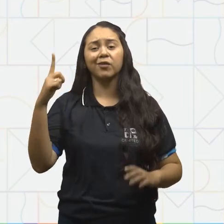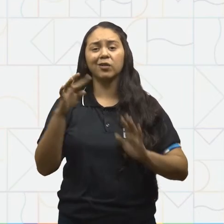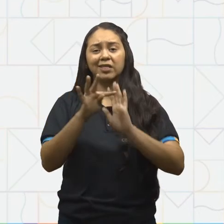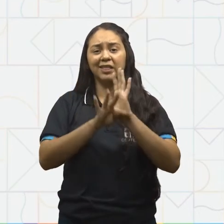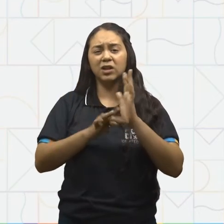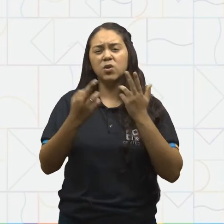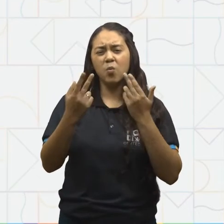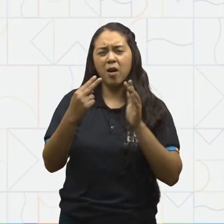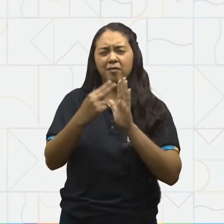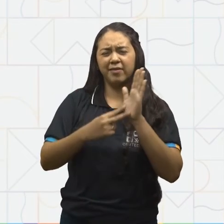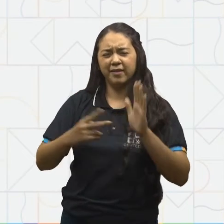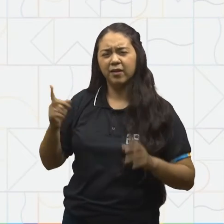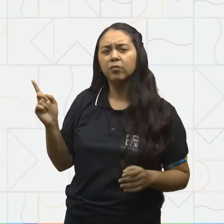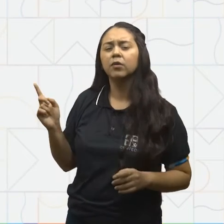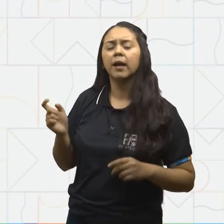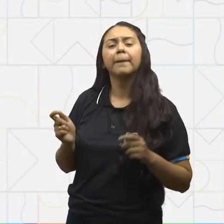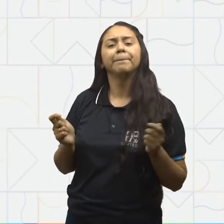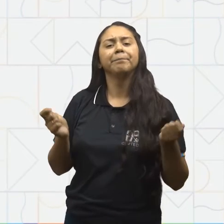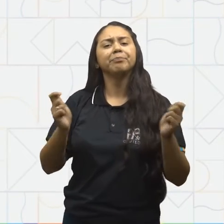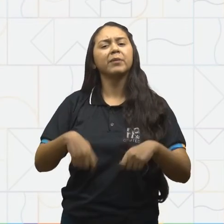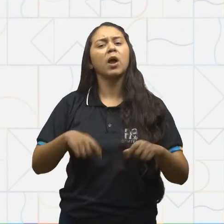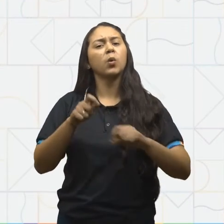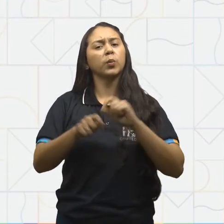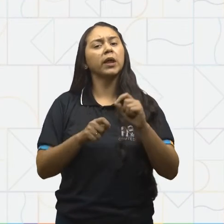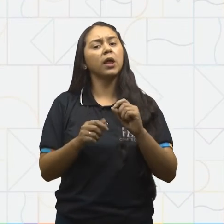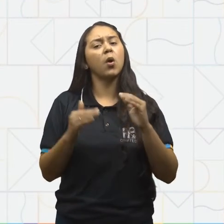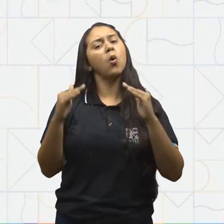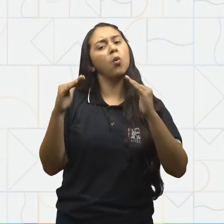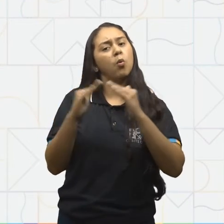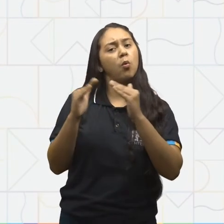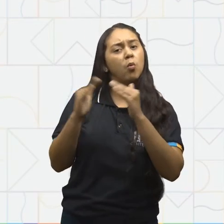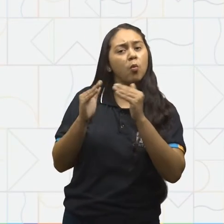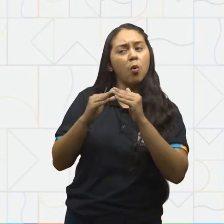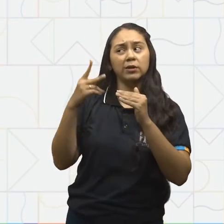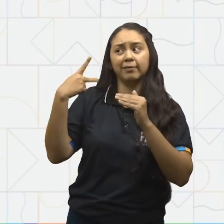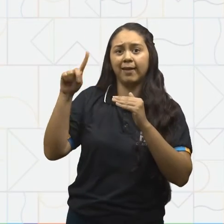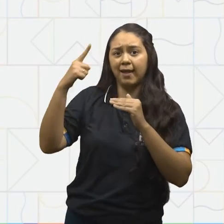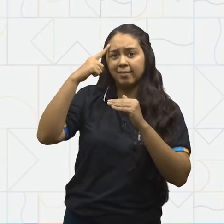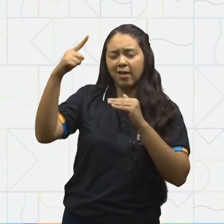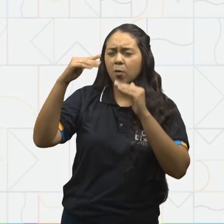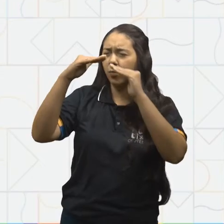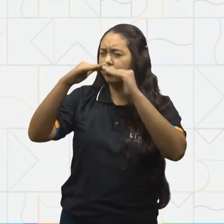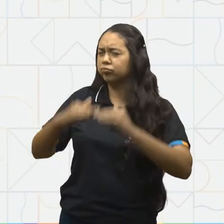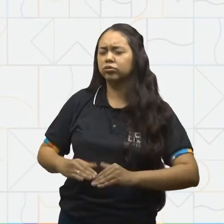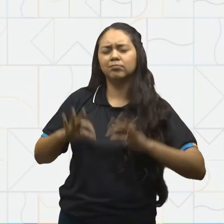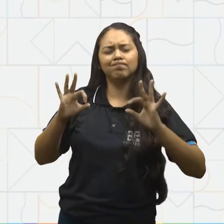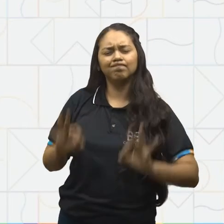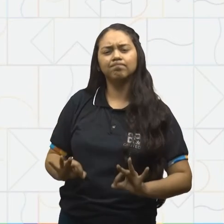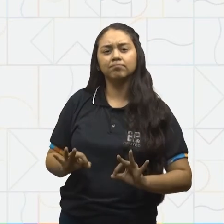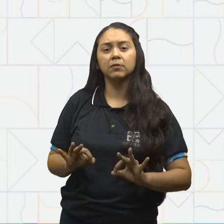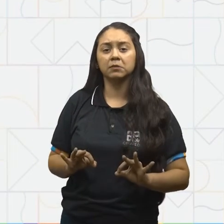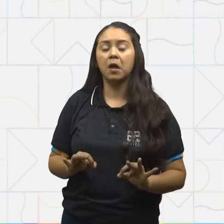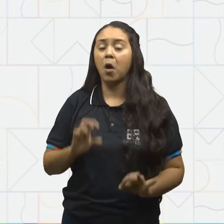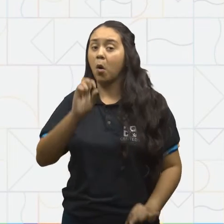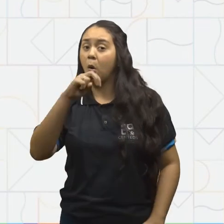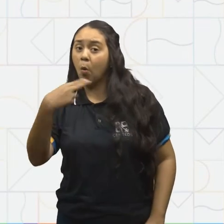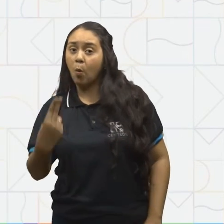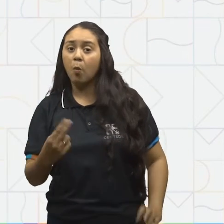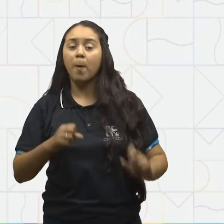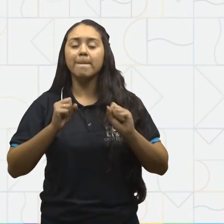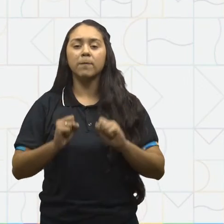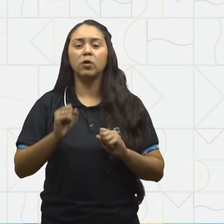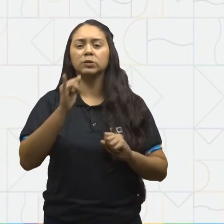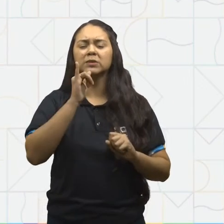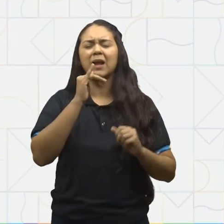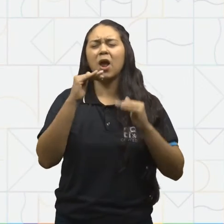como este que acabamos de ler, podemos concordar com todas as ideias que o texto me trouxe. Eu posso